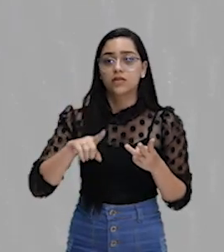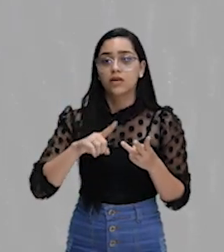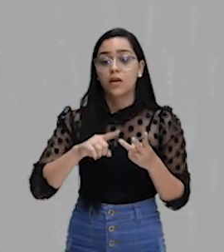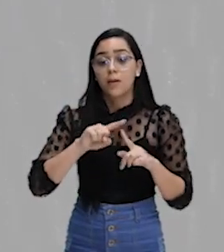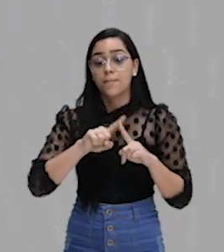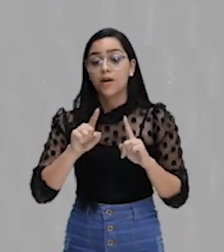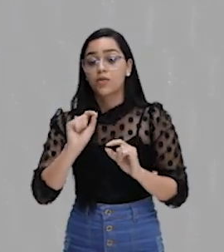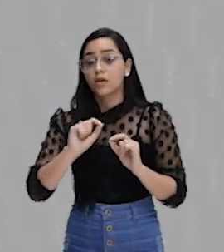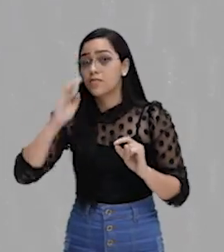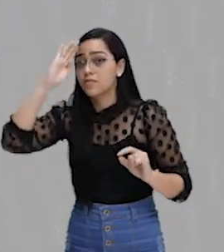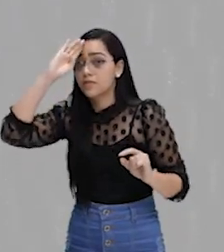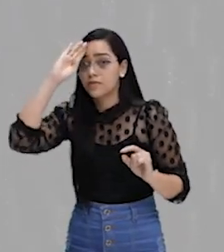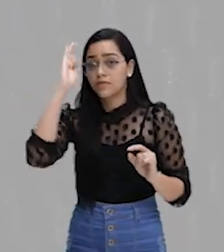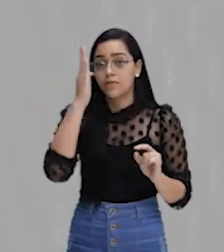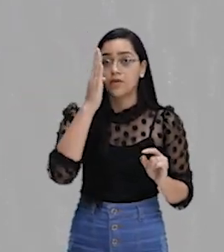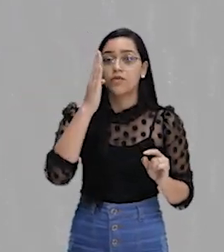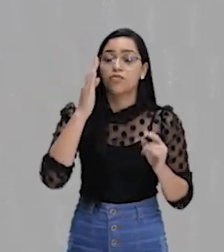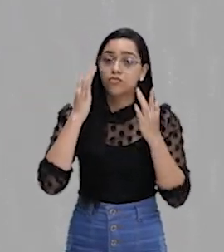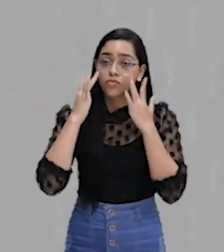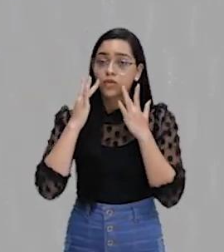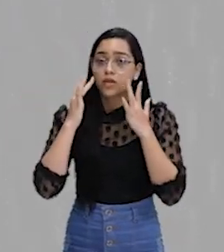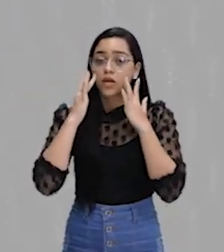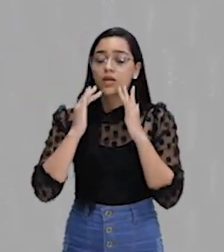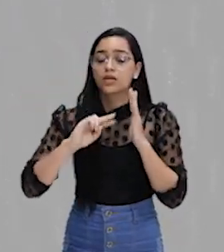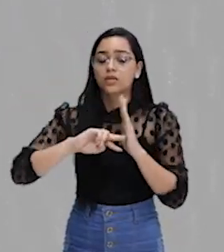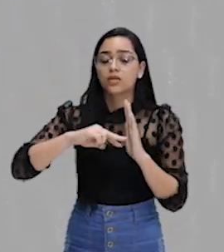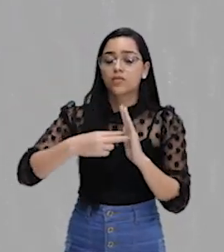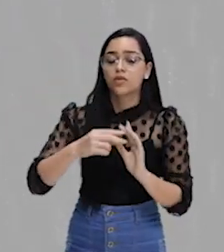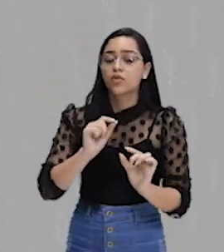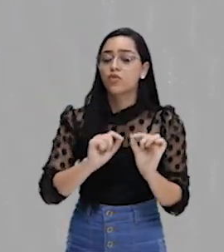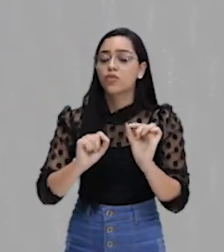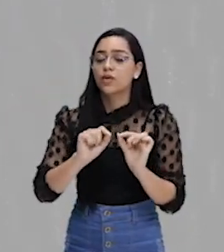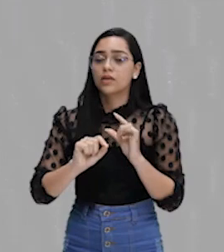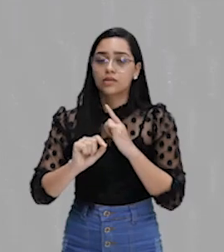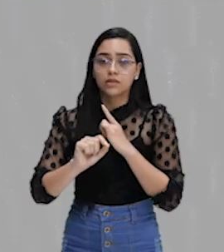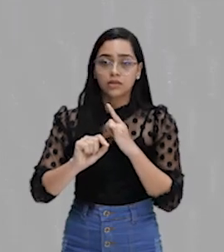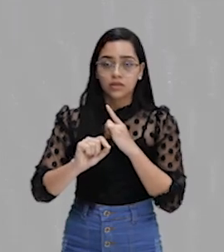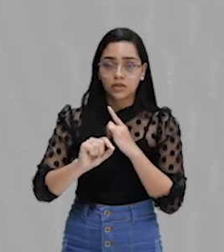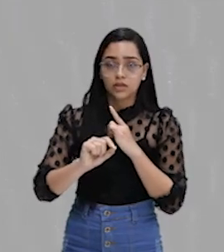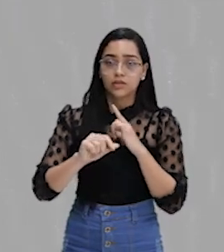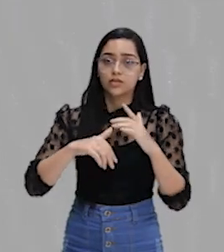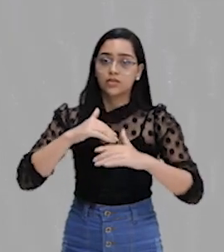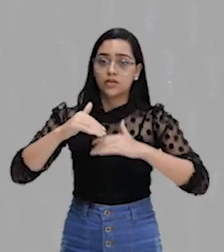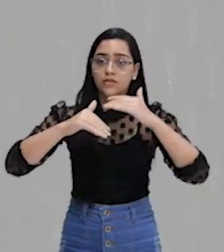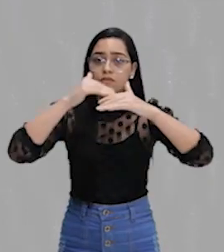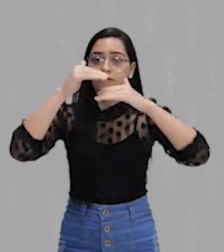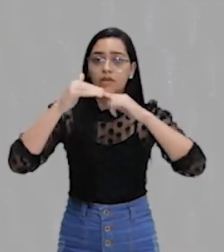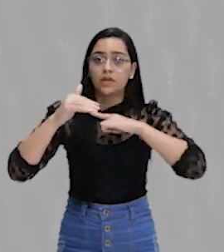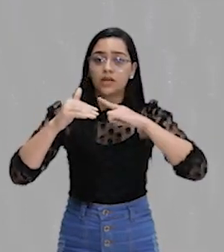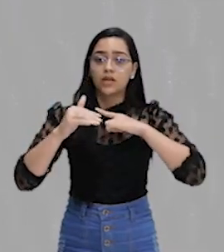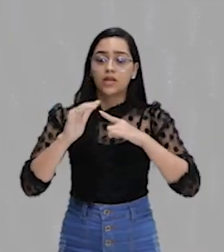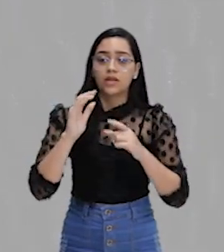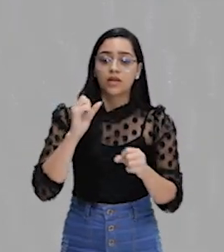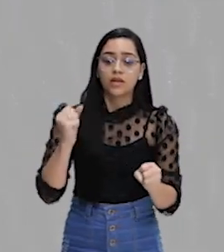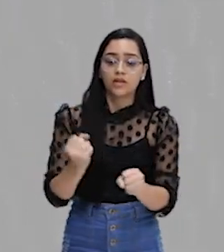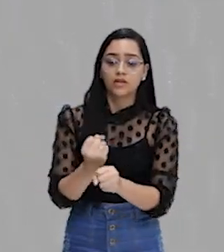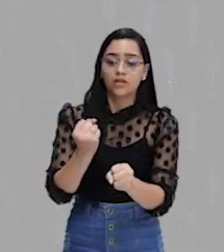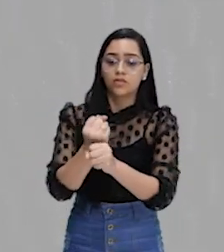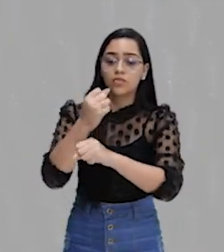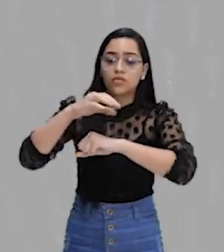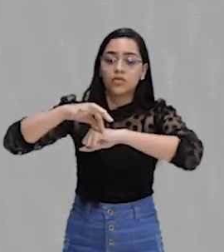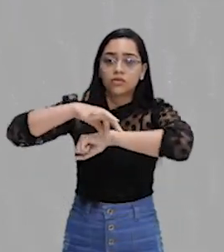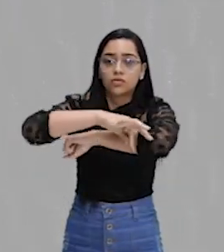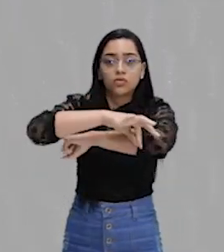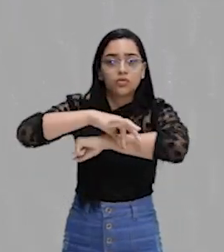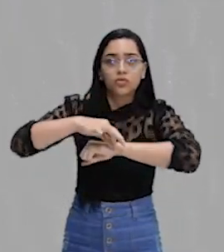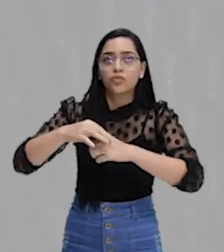acima de tudo ele é uma expressão artística, ou seja, uma expressão que vai se desenvolver na arquitetura, na